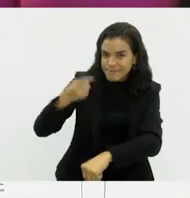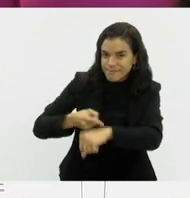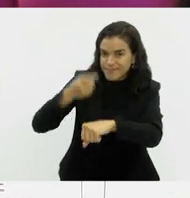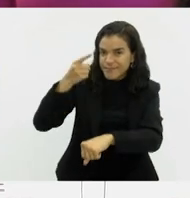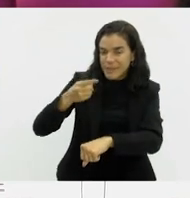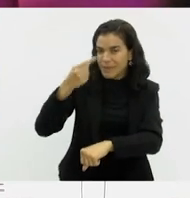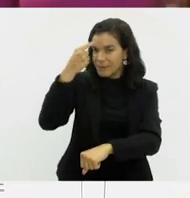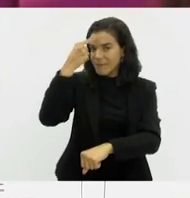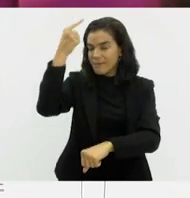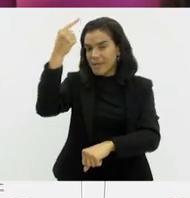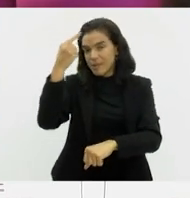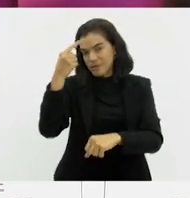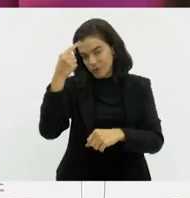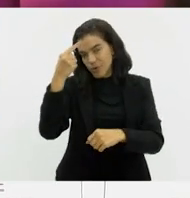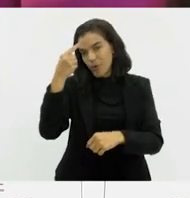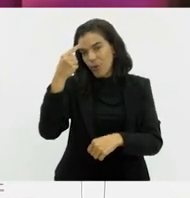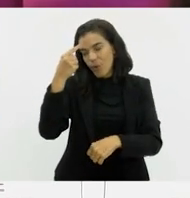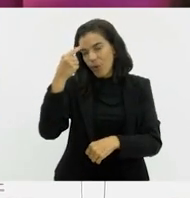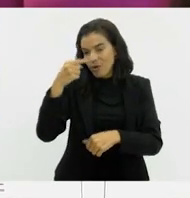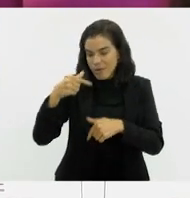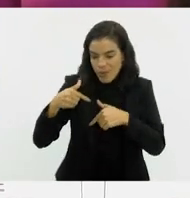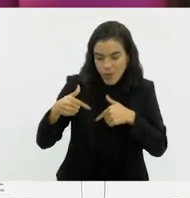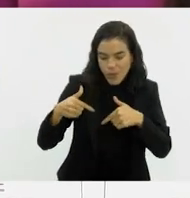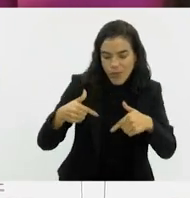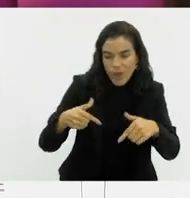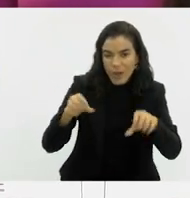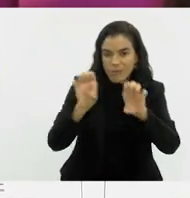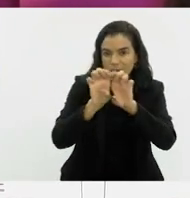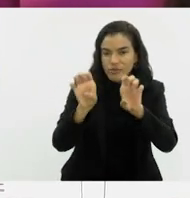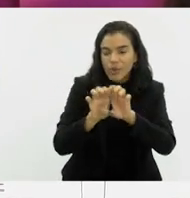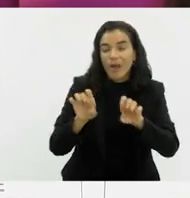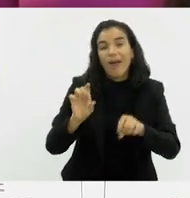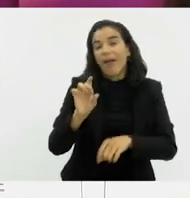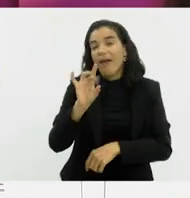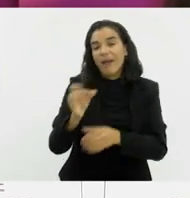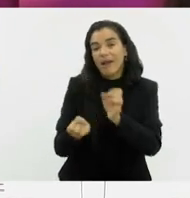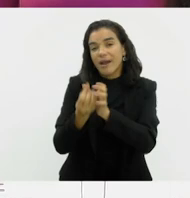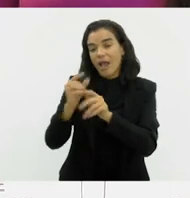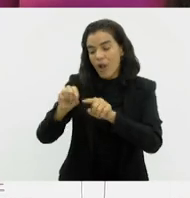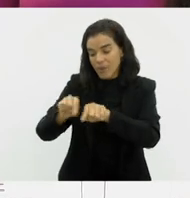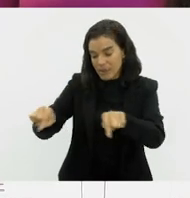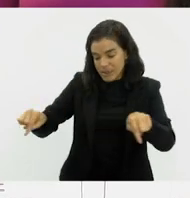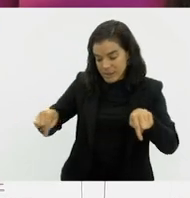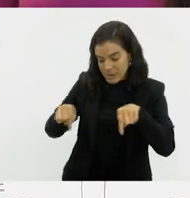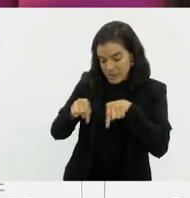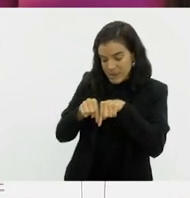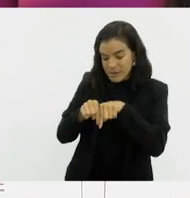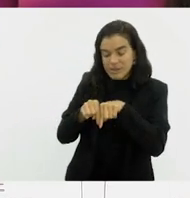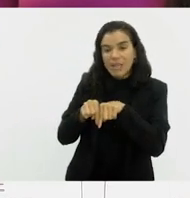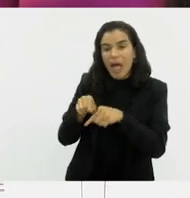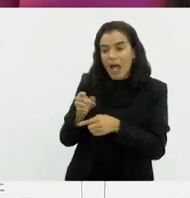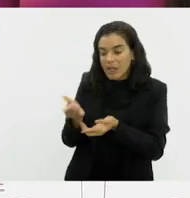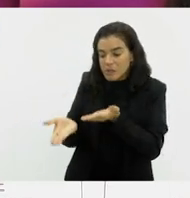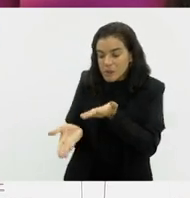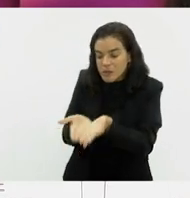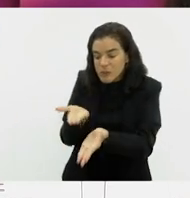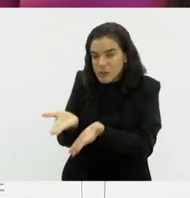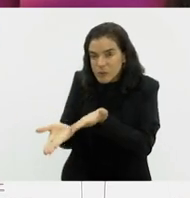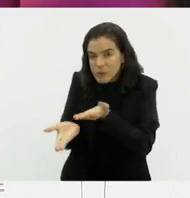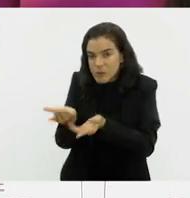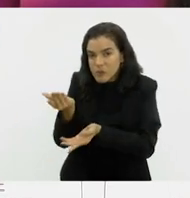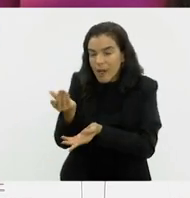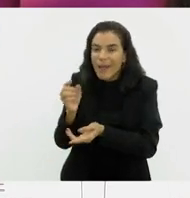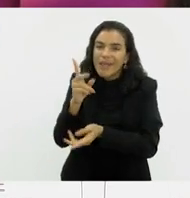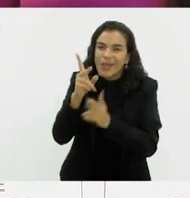foi pensada para essa estrutura seria uma sala de reabilitação, uma sala de como se fosse